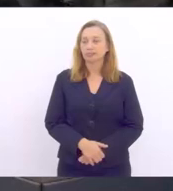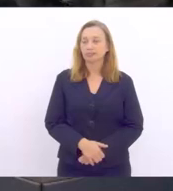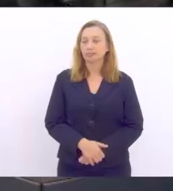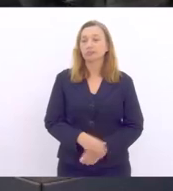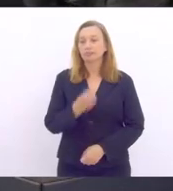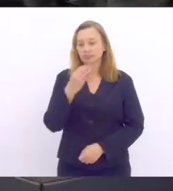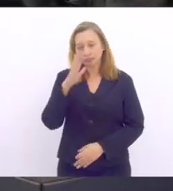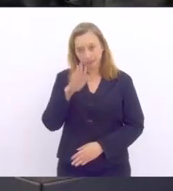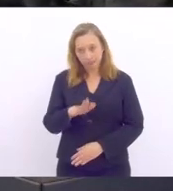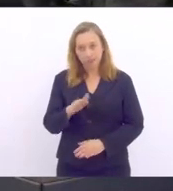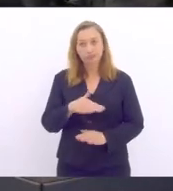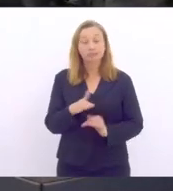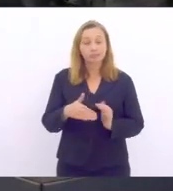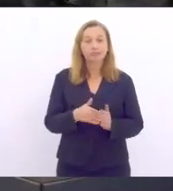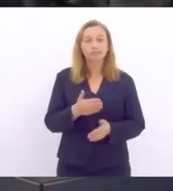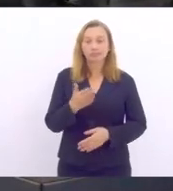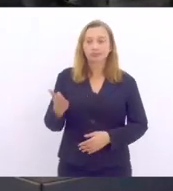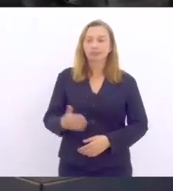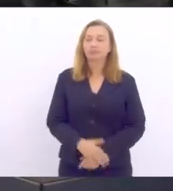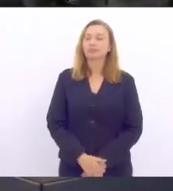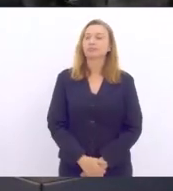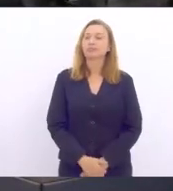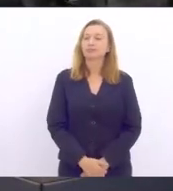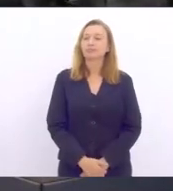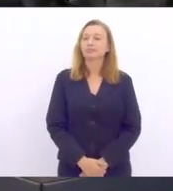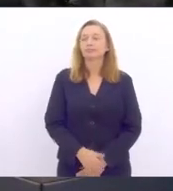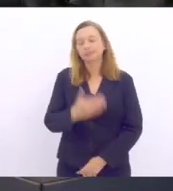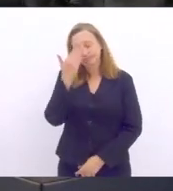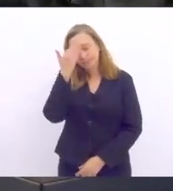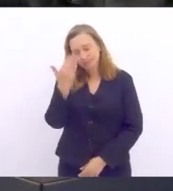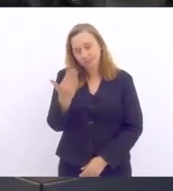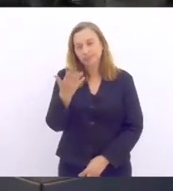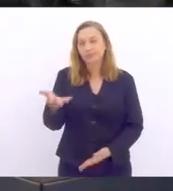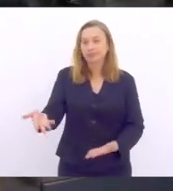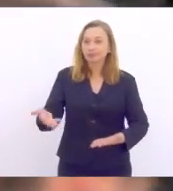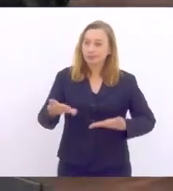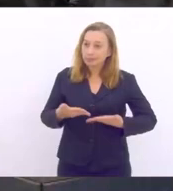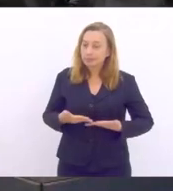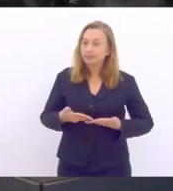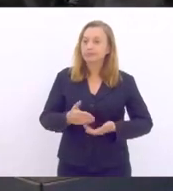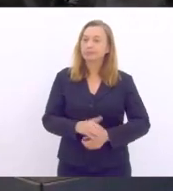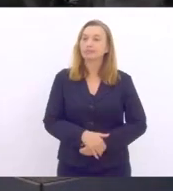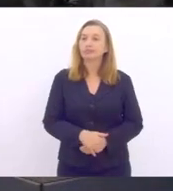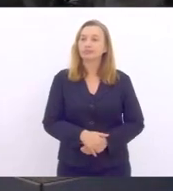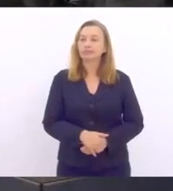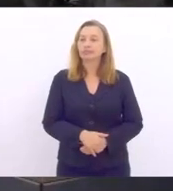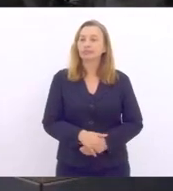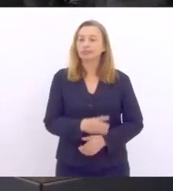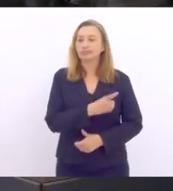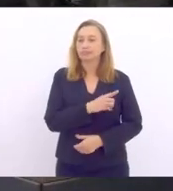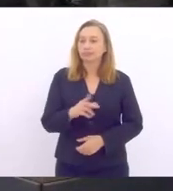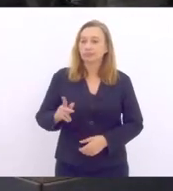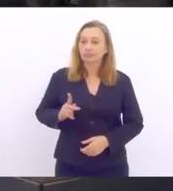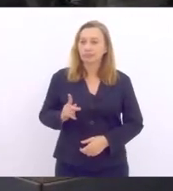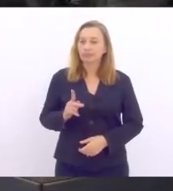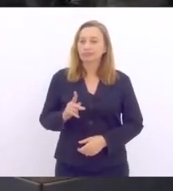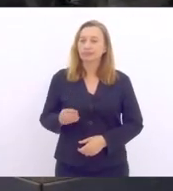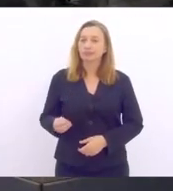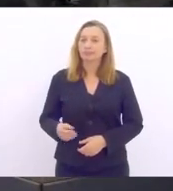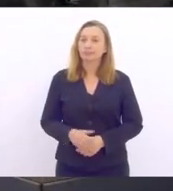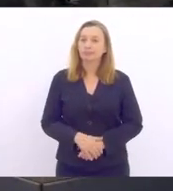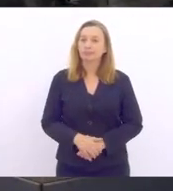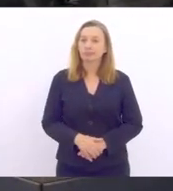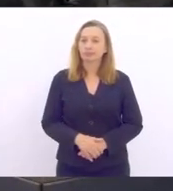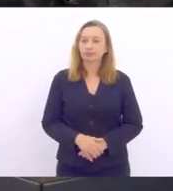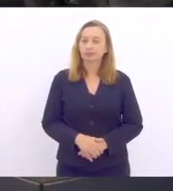antes. Boa tarde a todas e todos. Eu agradeço imensamente o convite para que a Defensoria Pública estivesse...